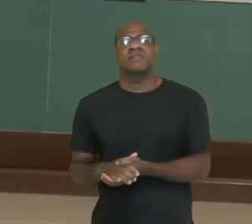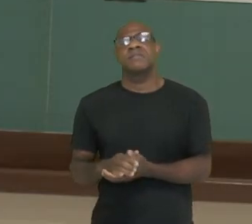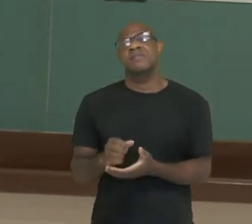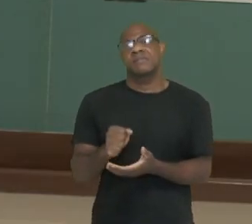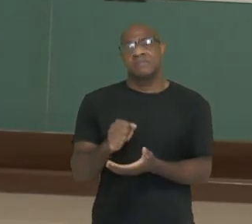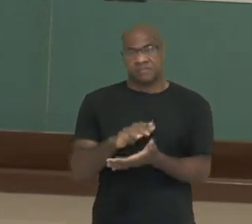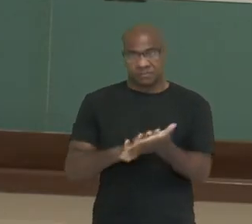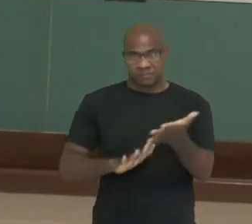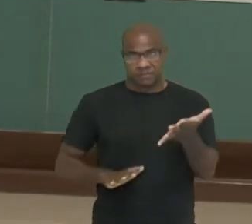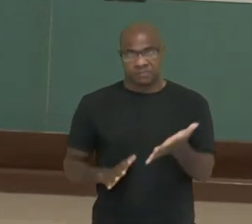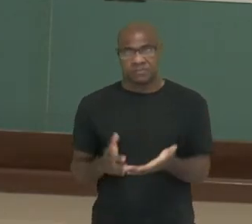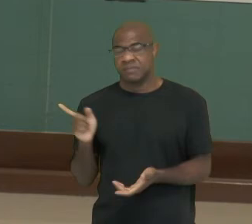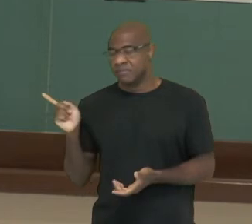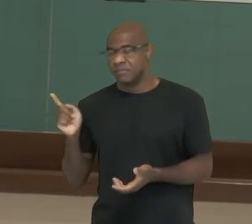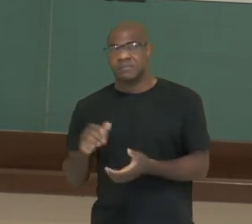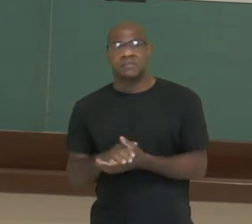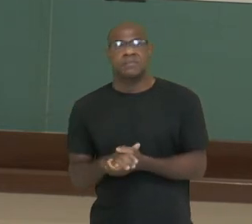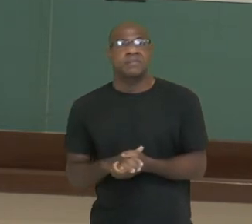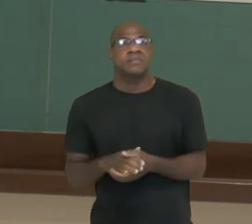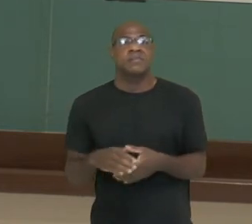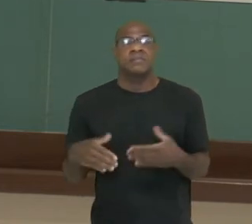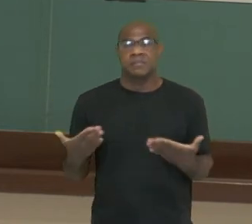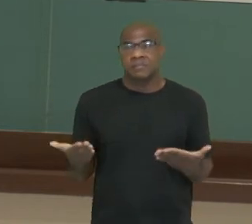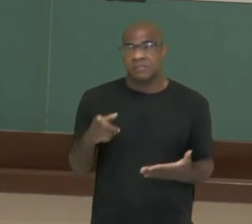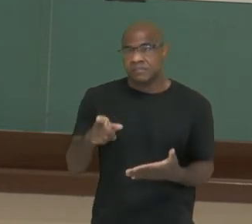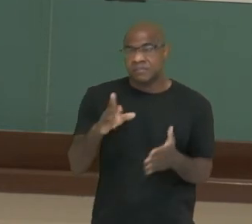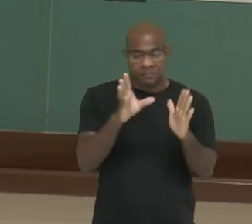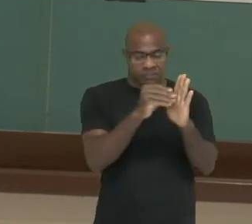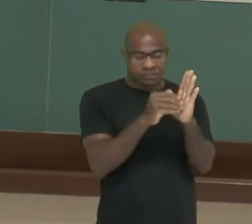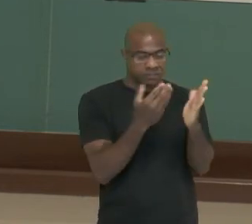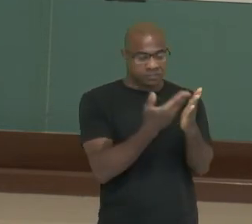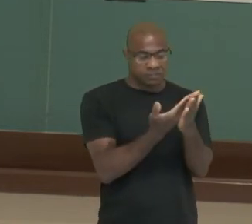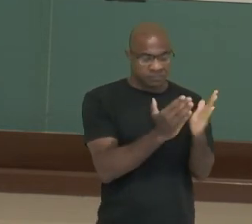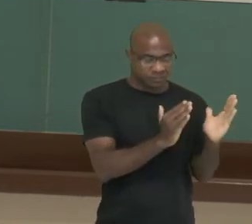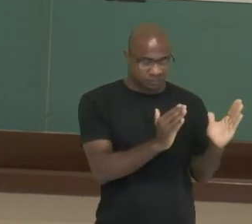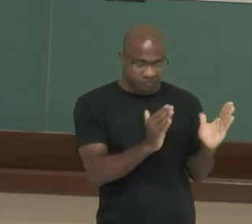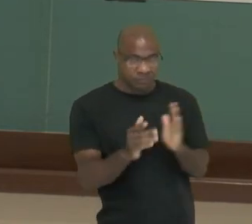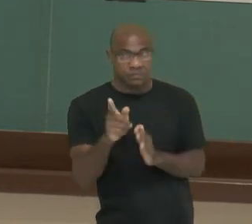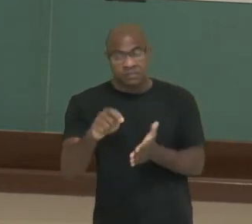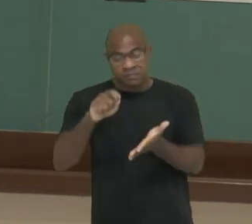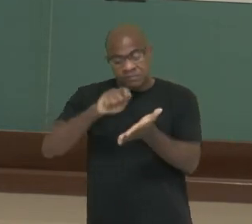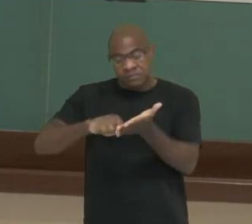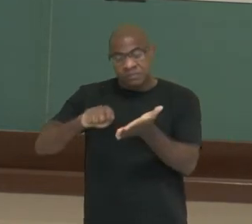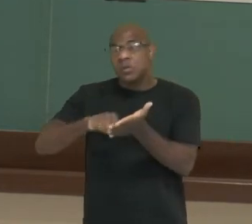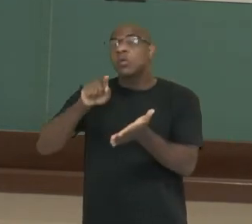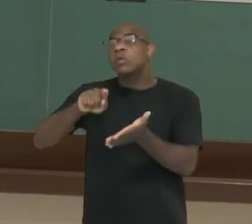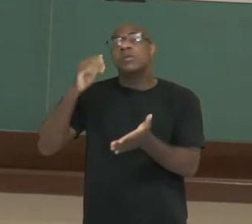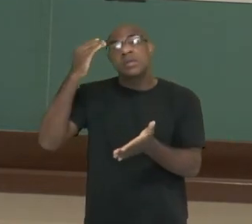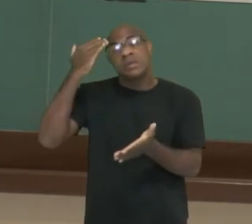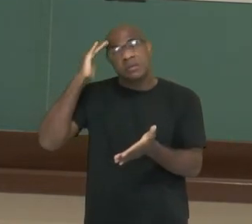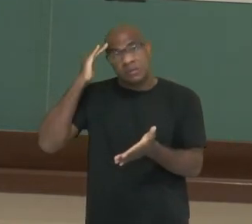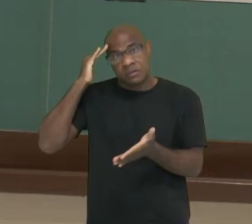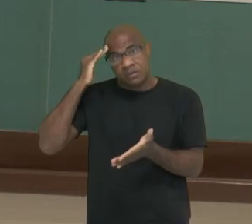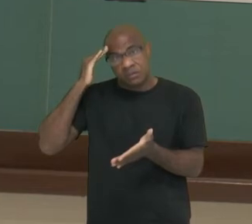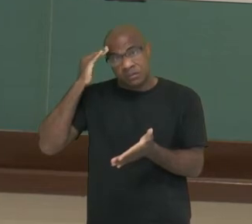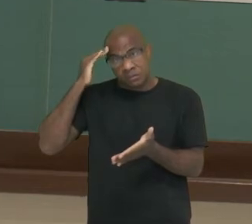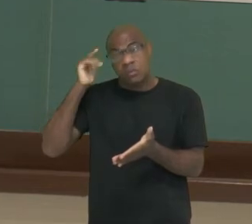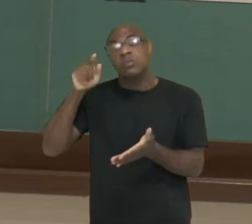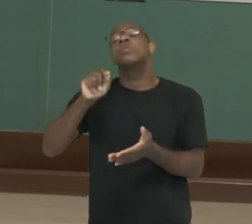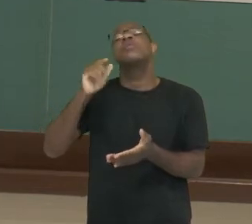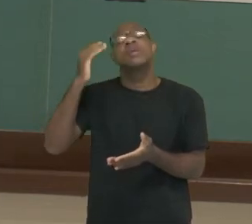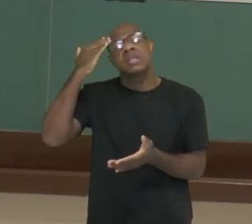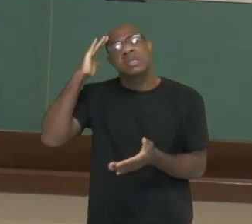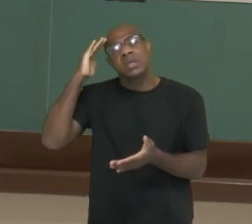Agora com vocês, hein? Vamos lá? Então, a partir dos conteúdos estudados, escreva o que você entendeu sobre o teatro do oprimido,